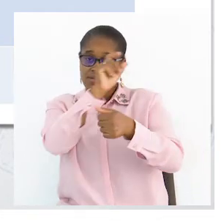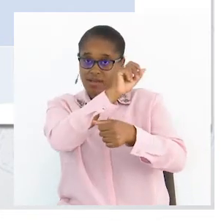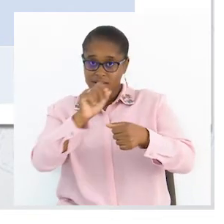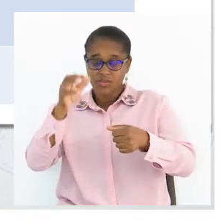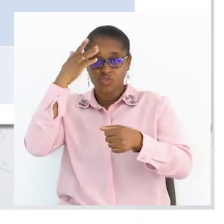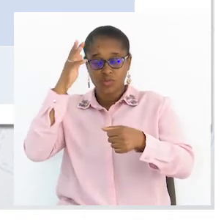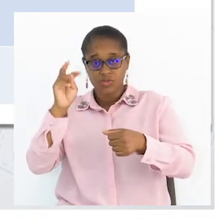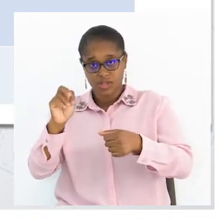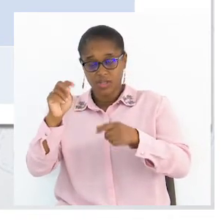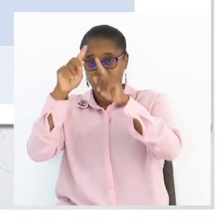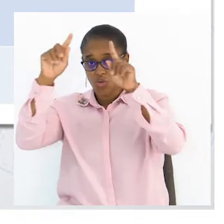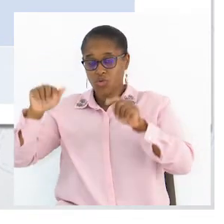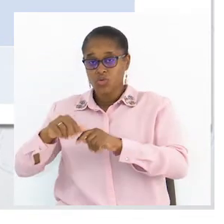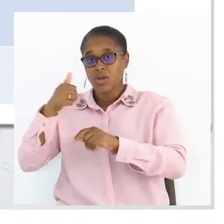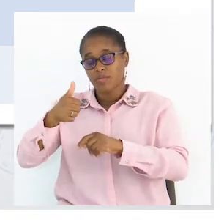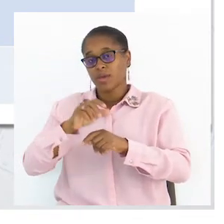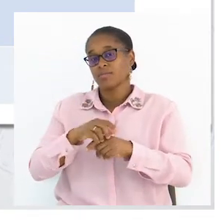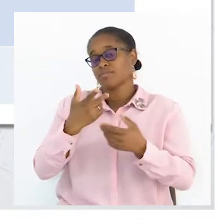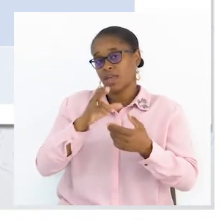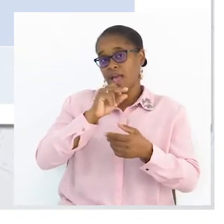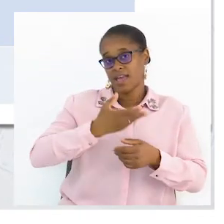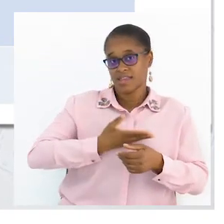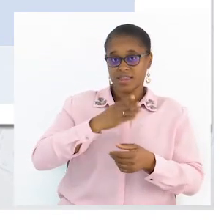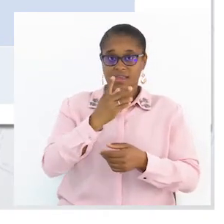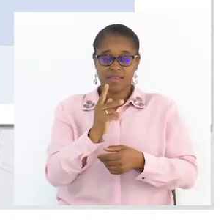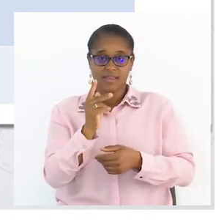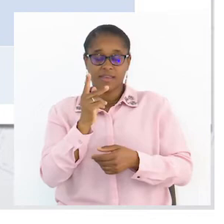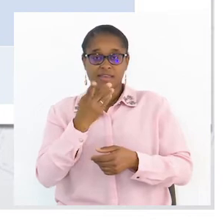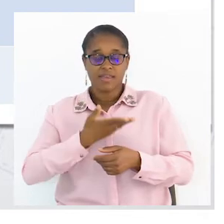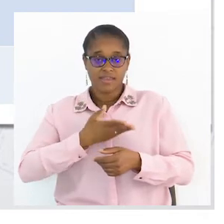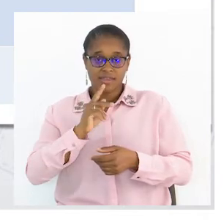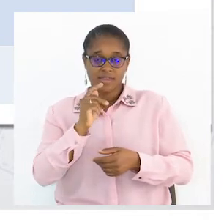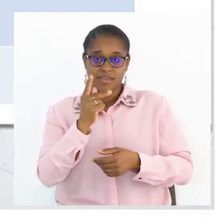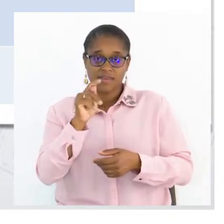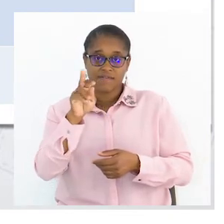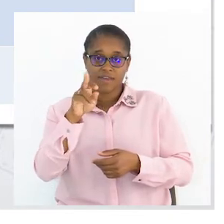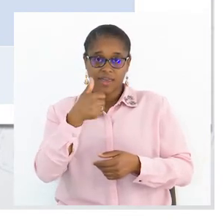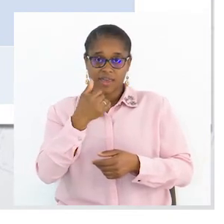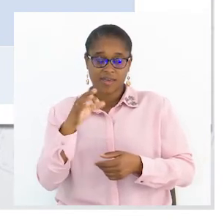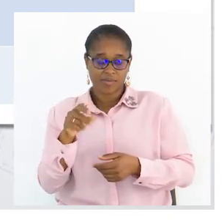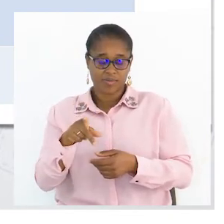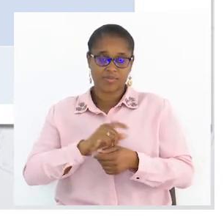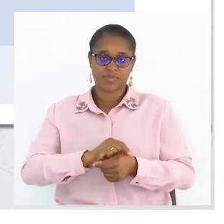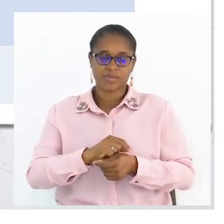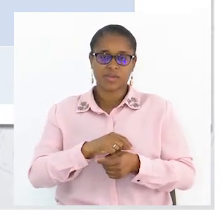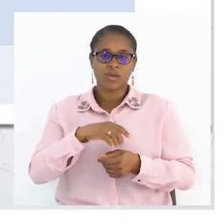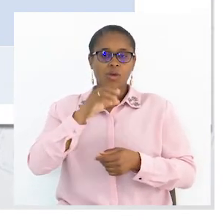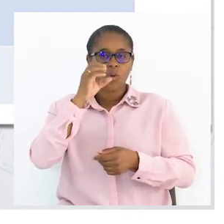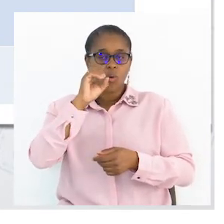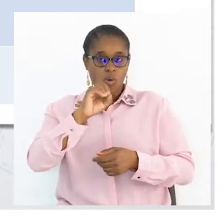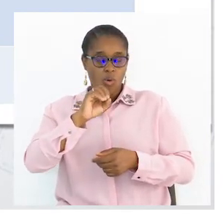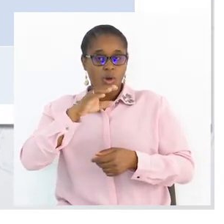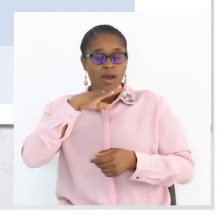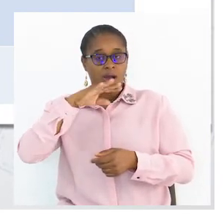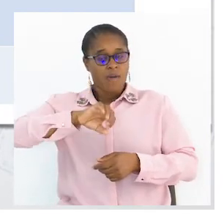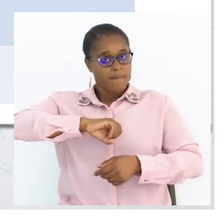coluna B, que neste caso é o advérbio. Ali corresponde a um advérbio. O meu cão é um labrador.